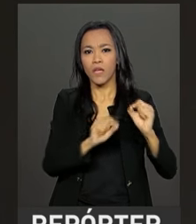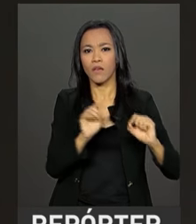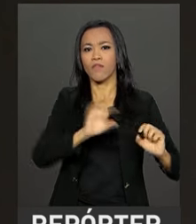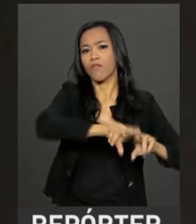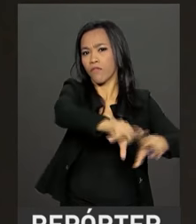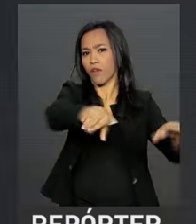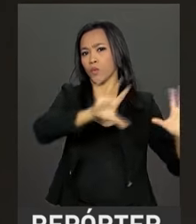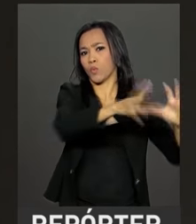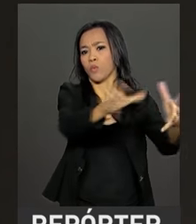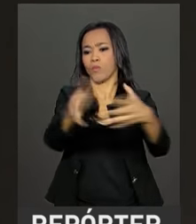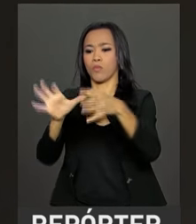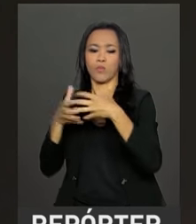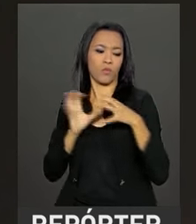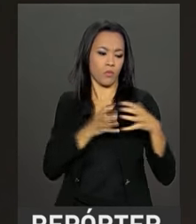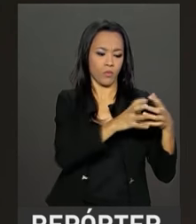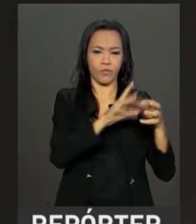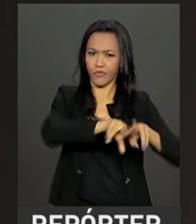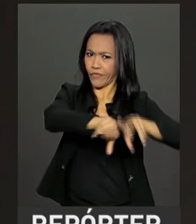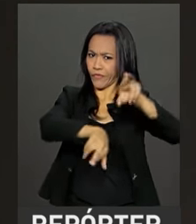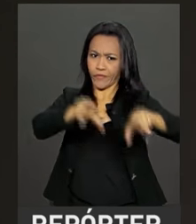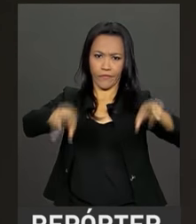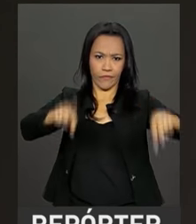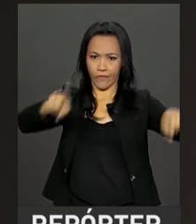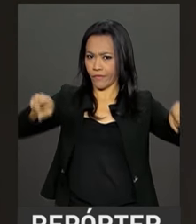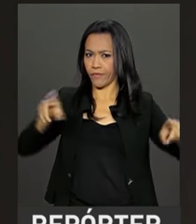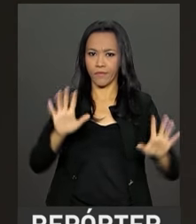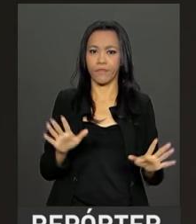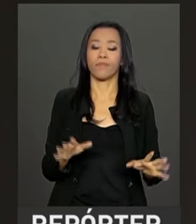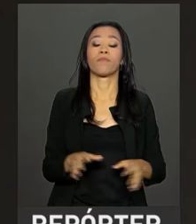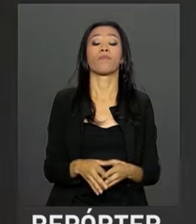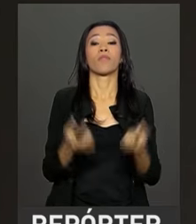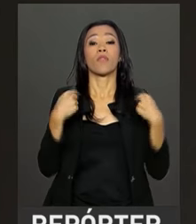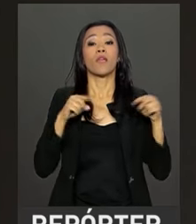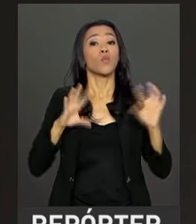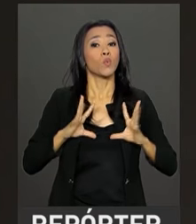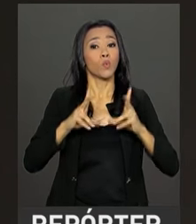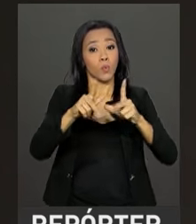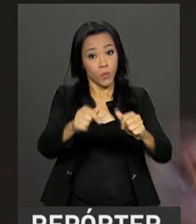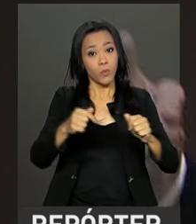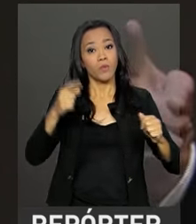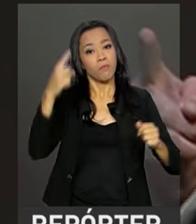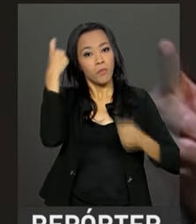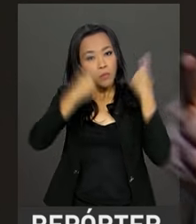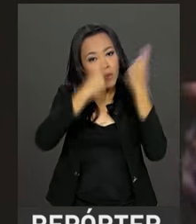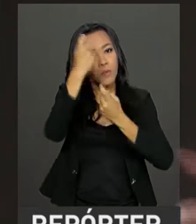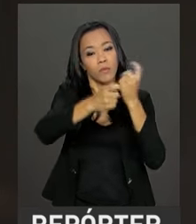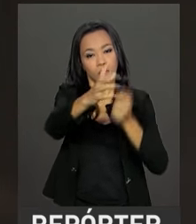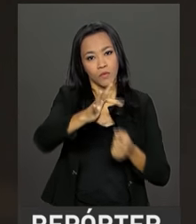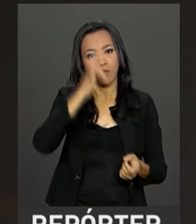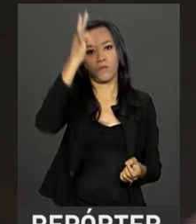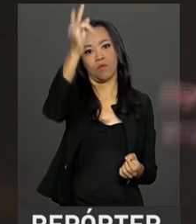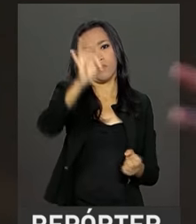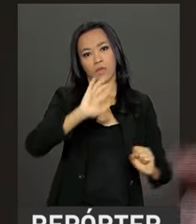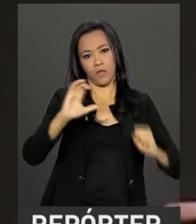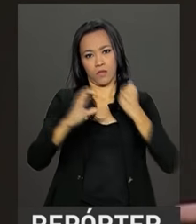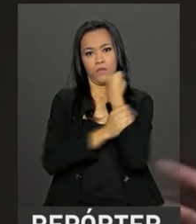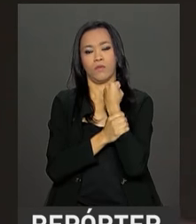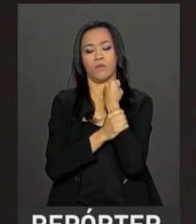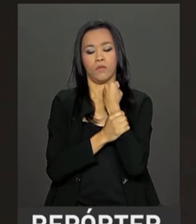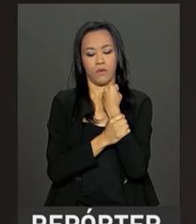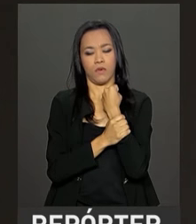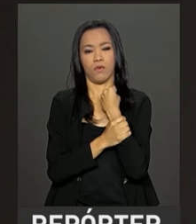por isso que nós estamos fazendo é tudo em favor do futuro para garantir a higidez